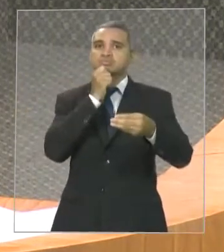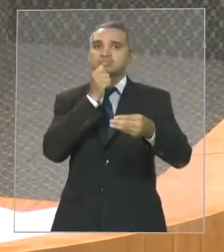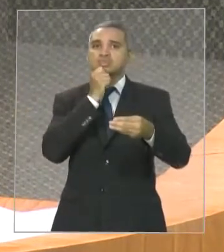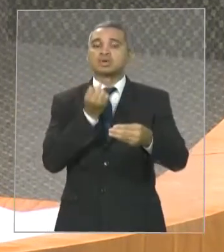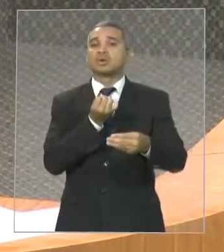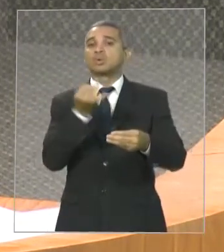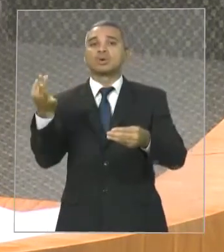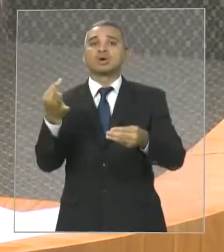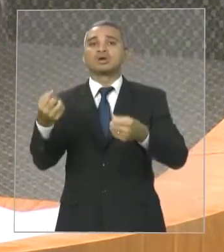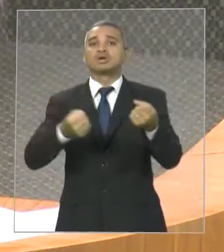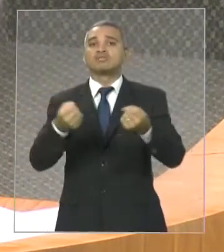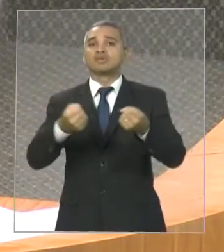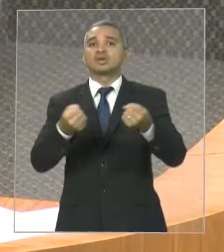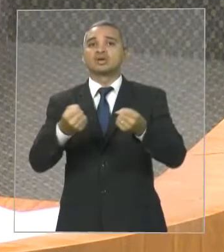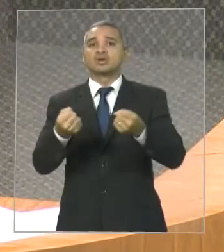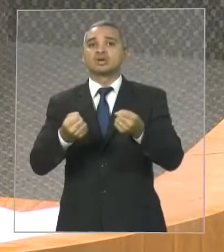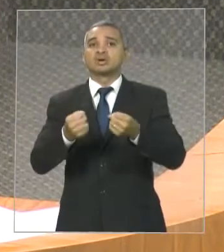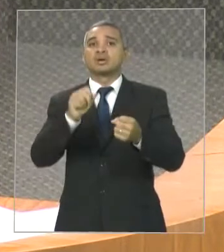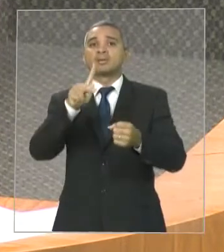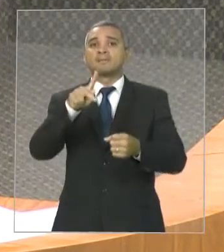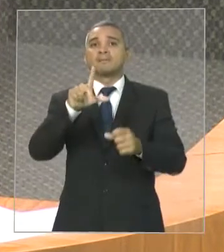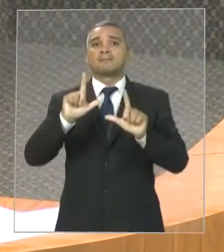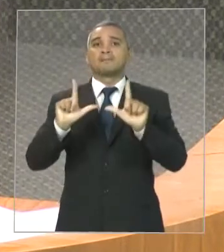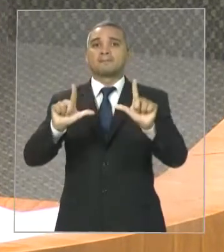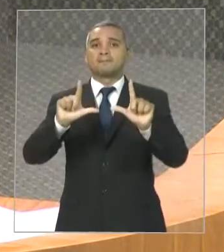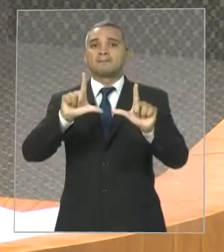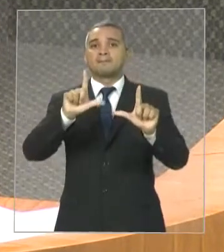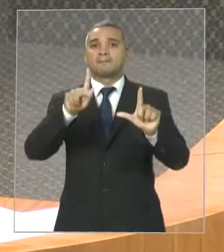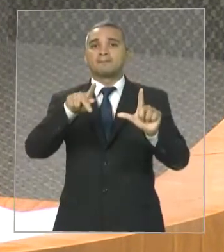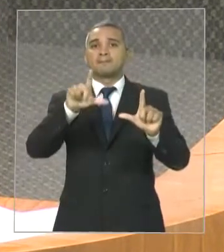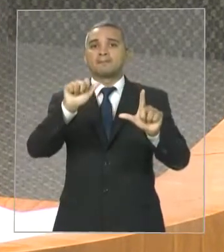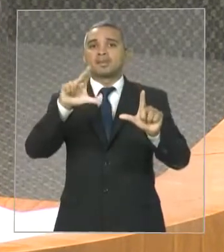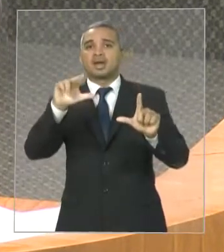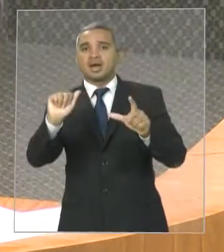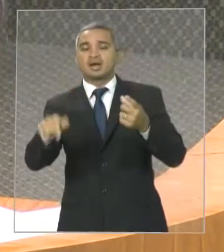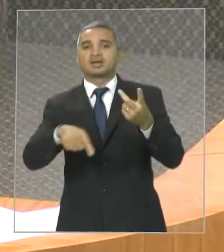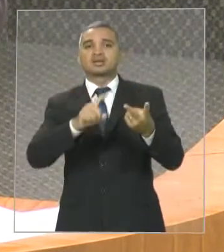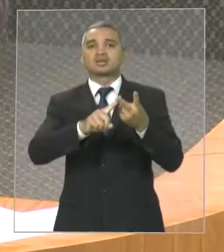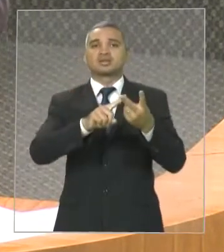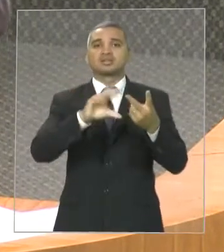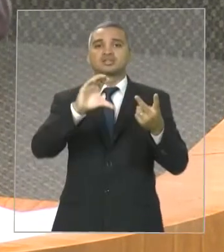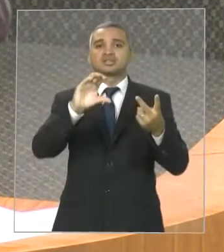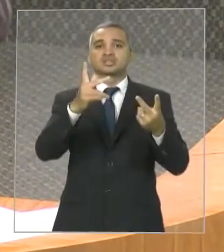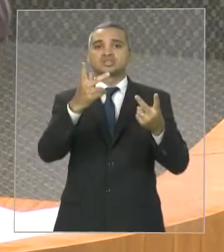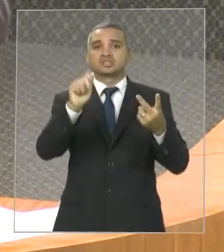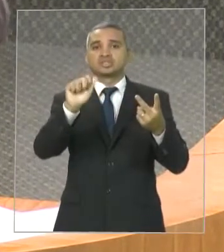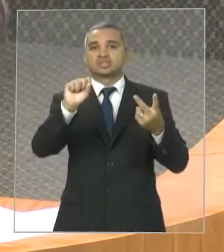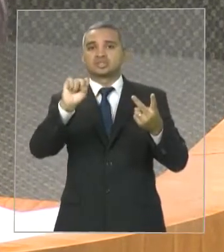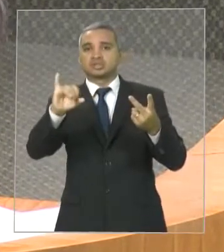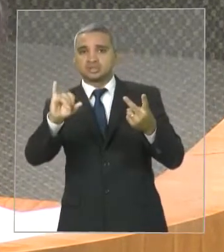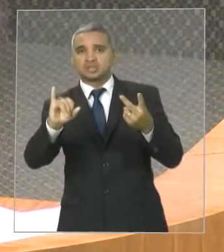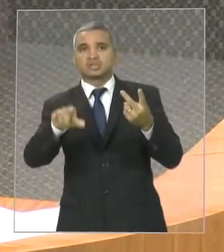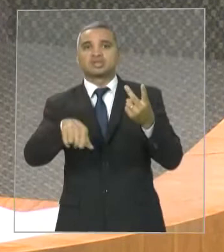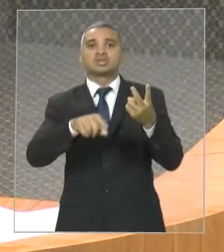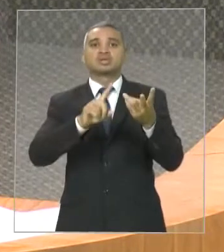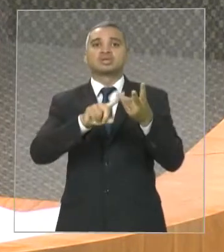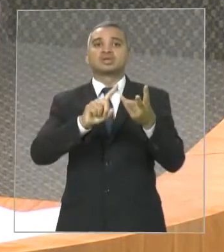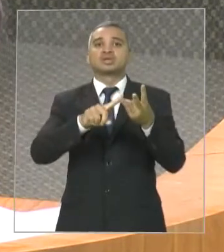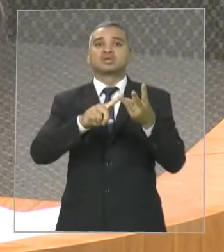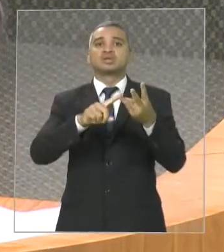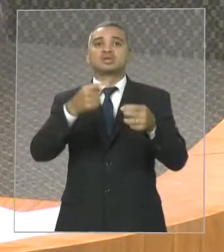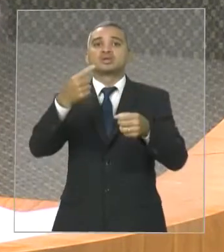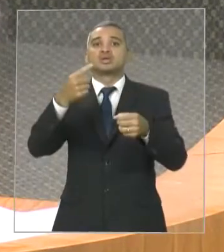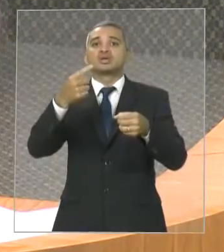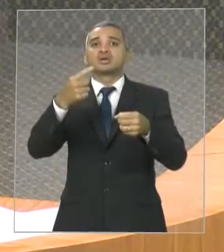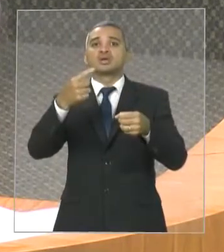viaturas, placa das viaturas, chassi das viaturas e a destinação de cada viatura